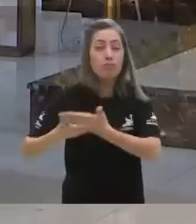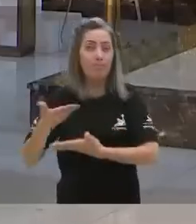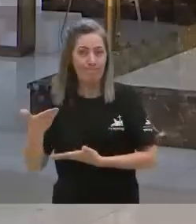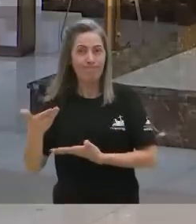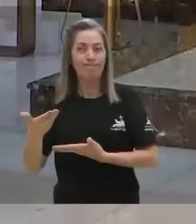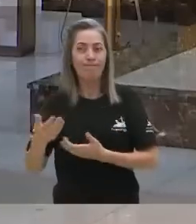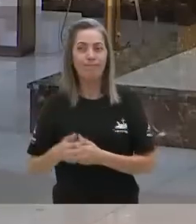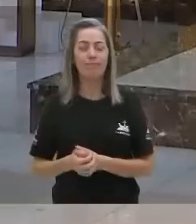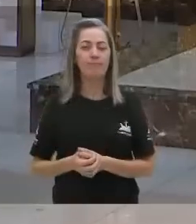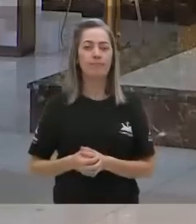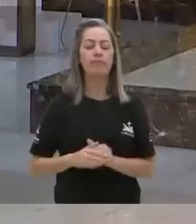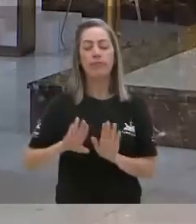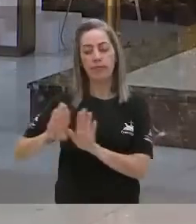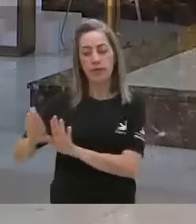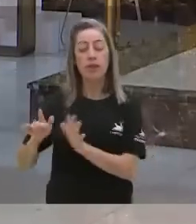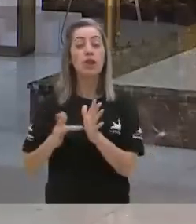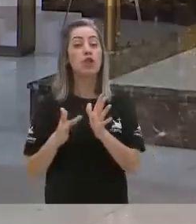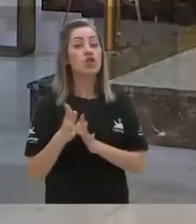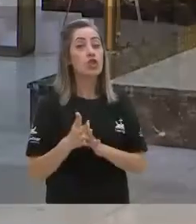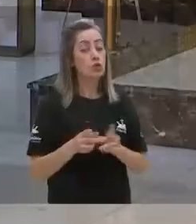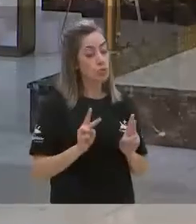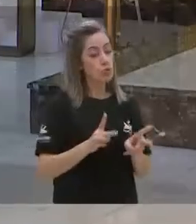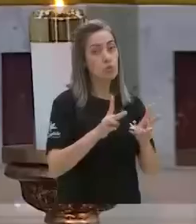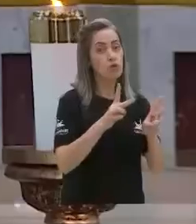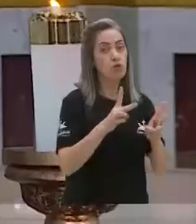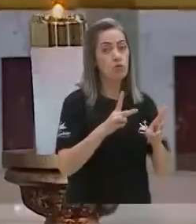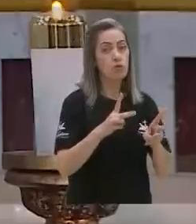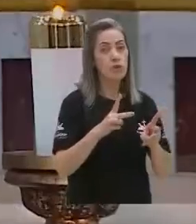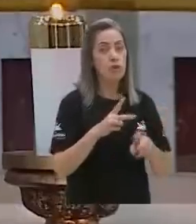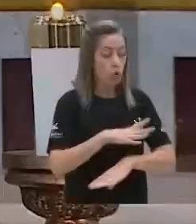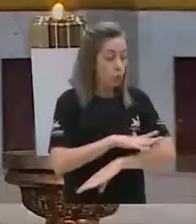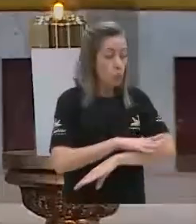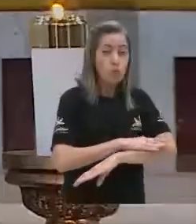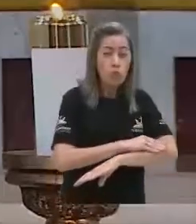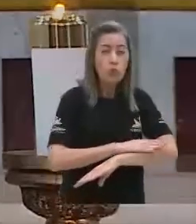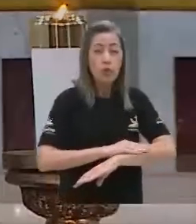Depois continua Jesus: os leprosos são curados.